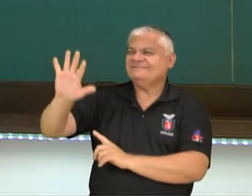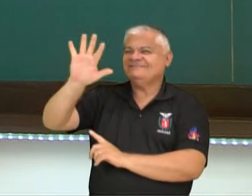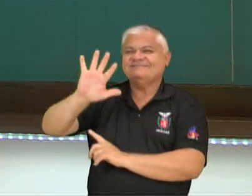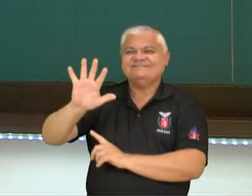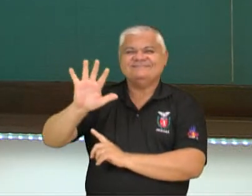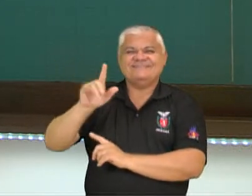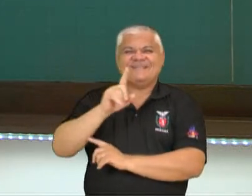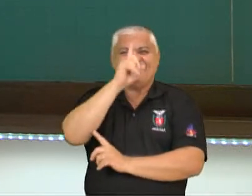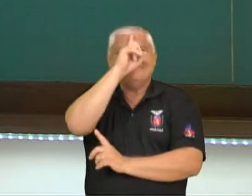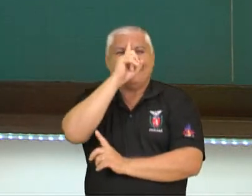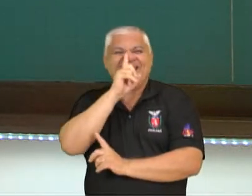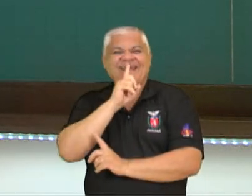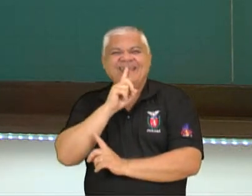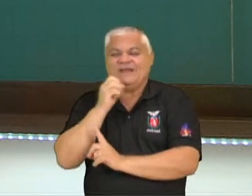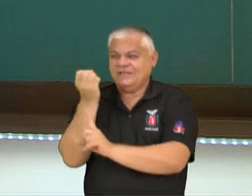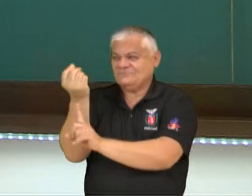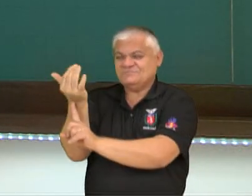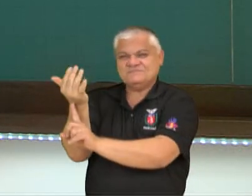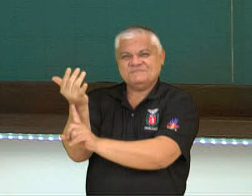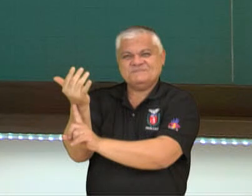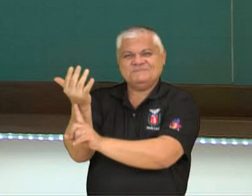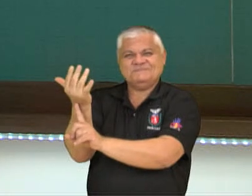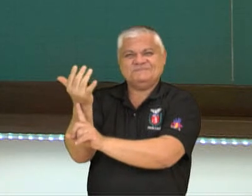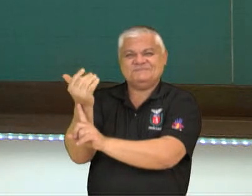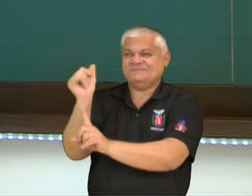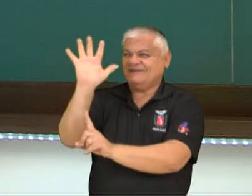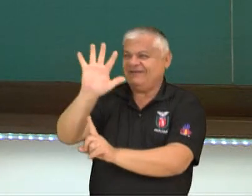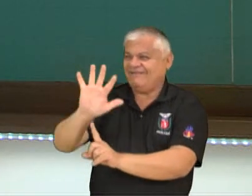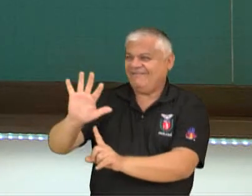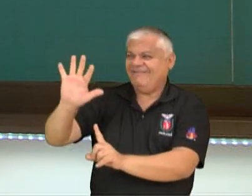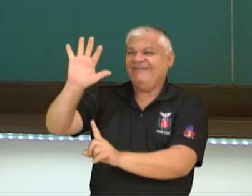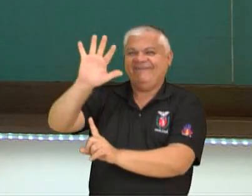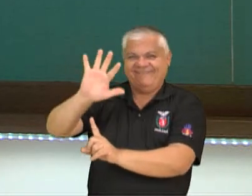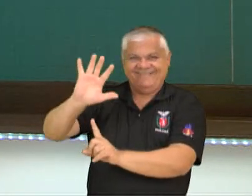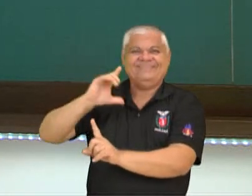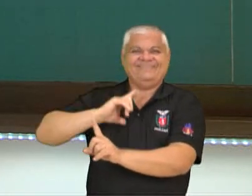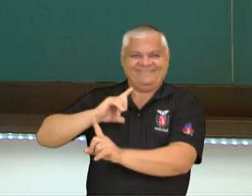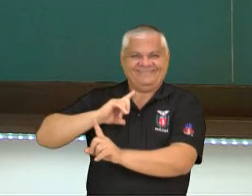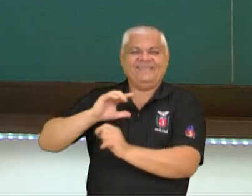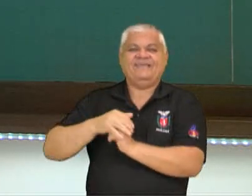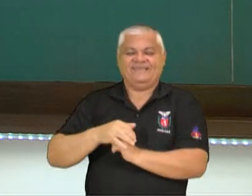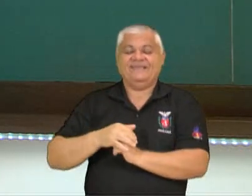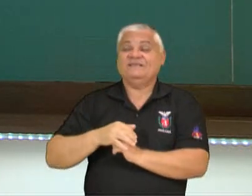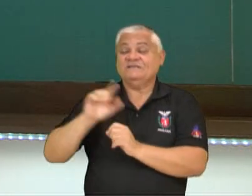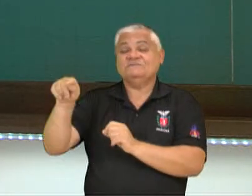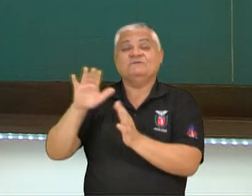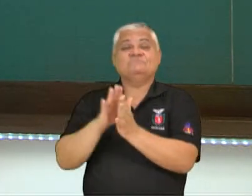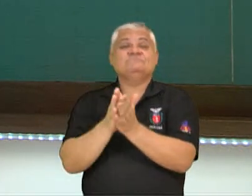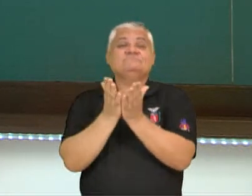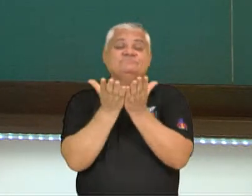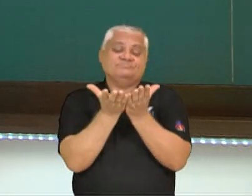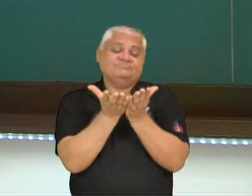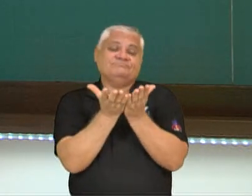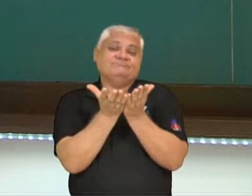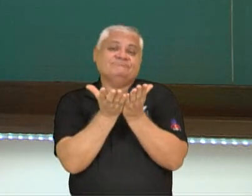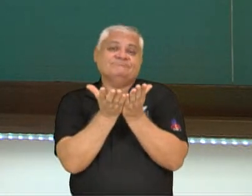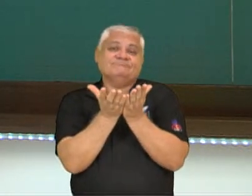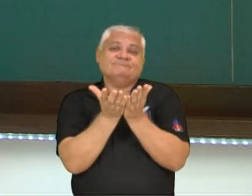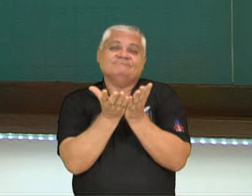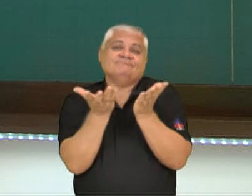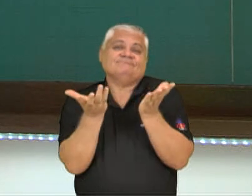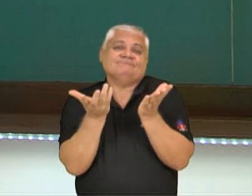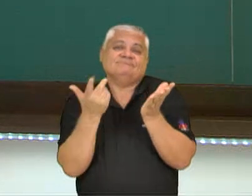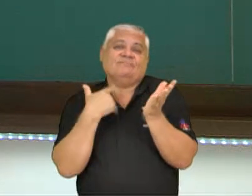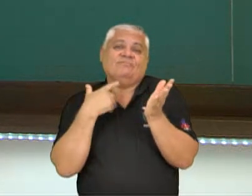iluminada, porque o pai do garoto resolveu o conflito acendendo uma vela, e pegou um livro. Então, não ia dar para